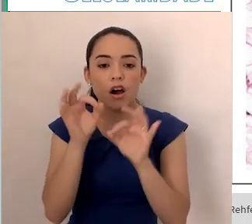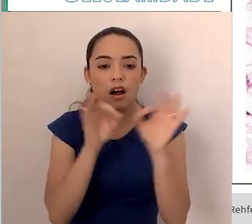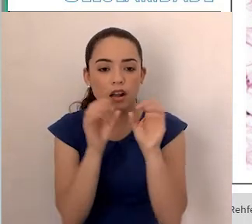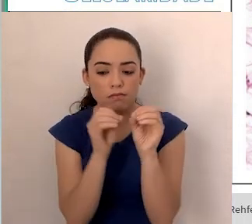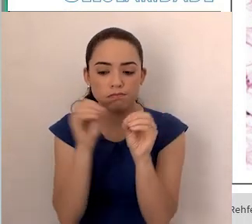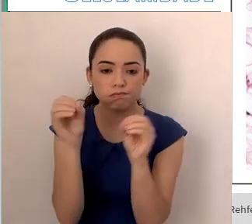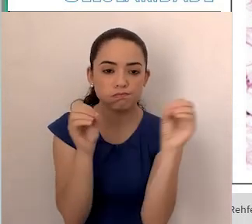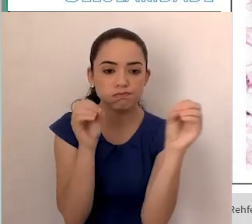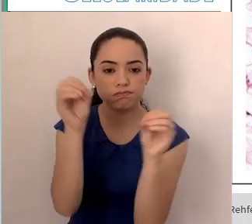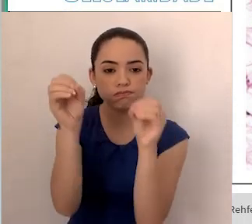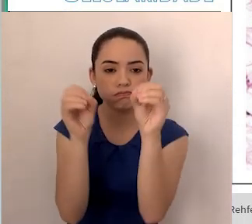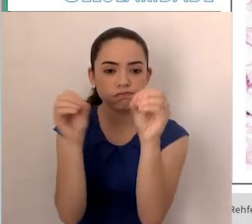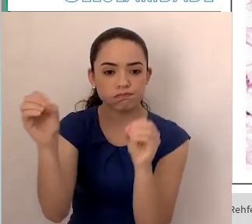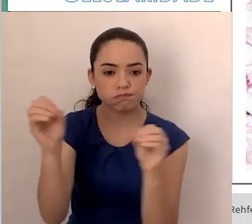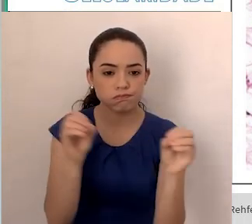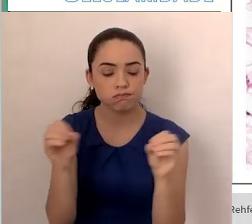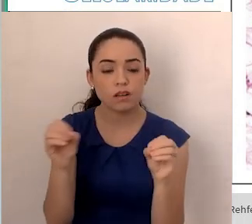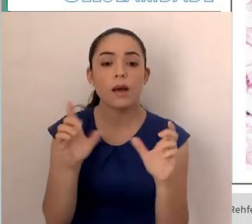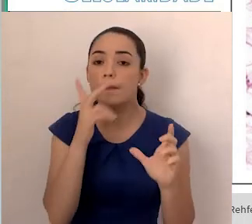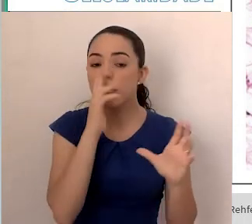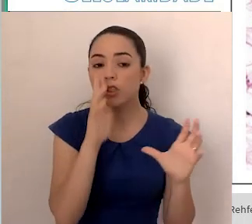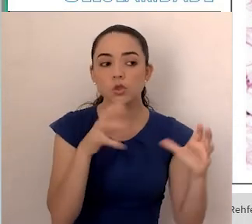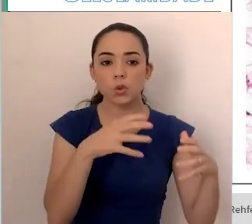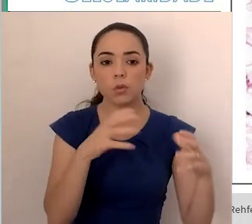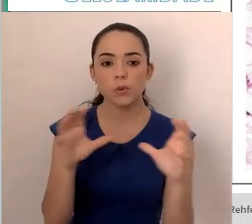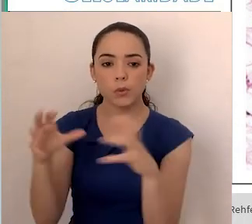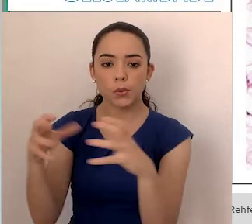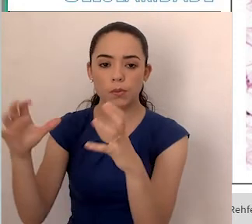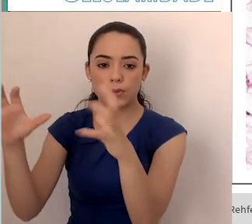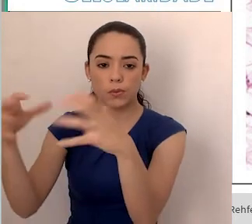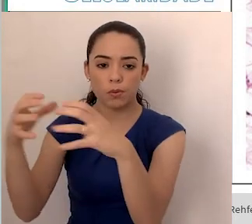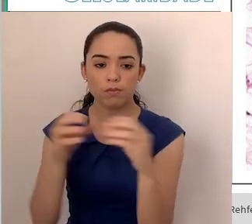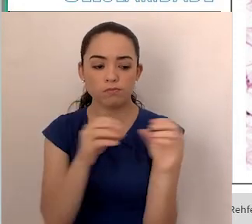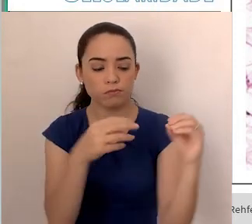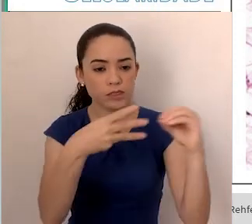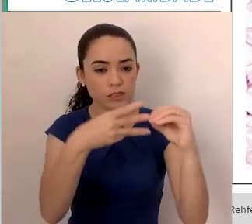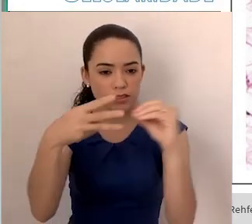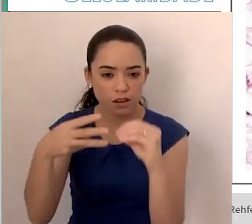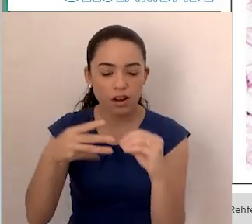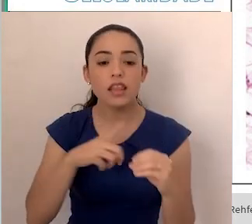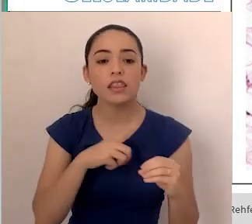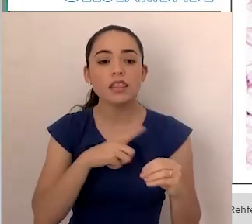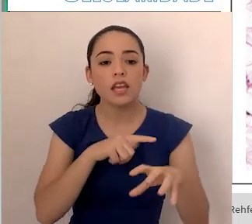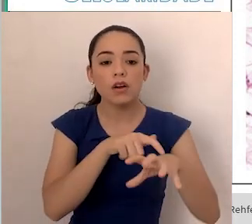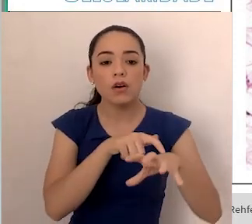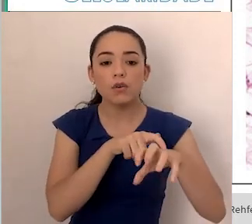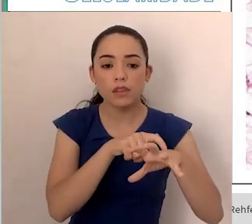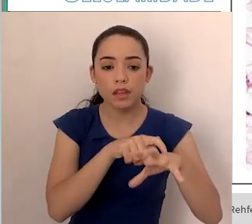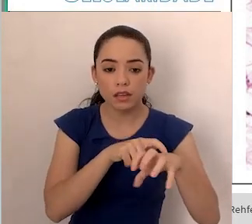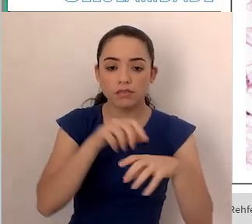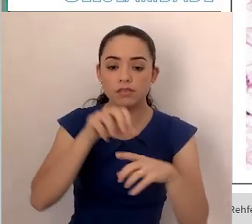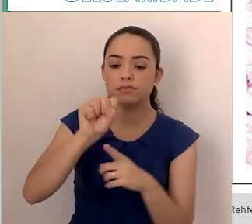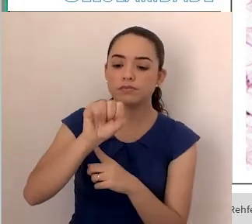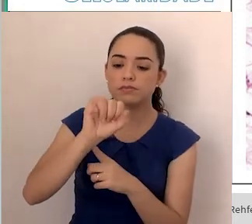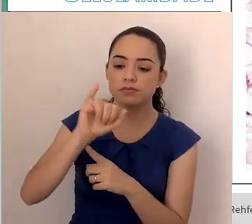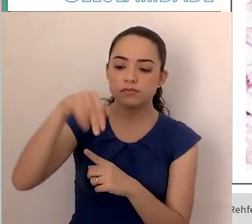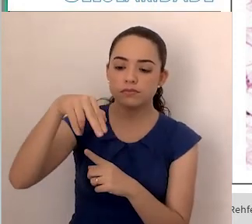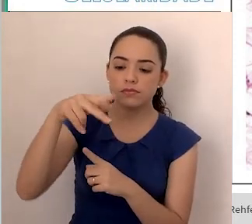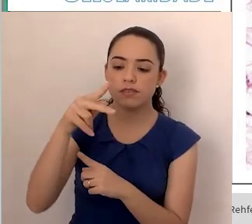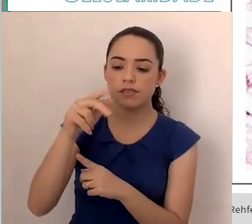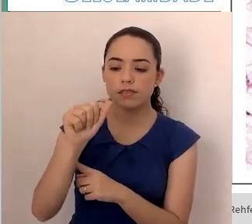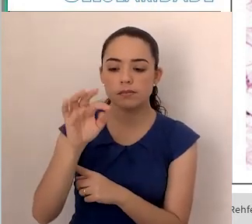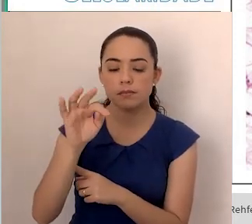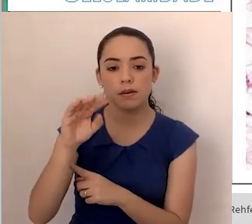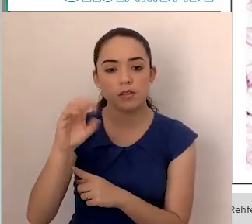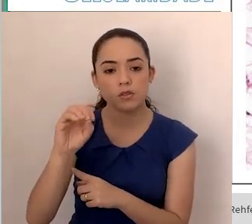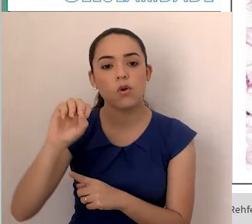são densamente distribuídas e subdivididas em pequenos lóbulos que são inervados, tanto pelo sistema nervoso simpático quanto